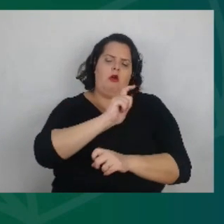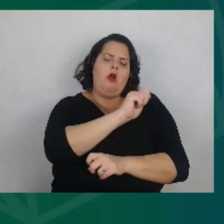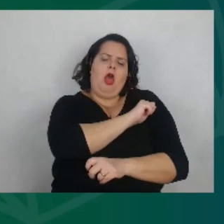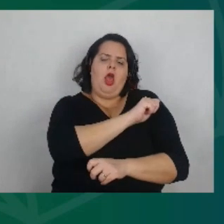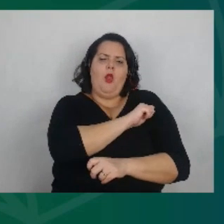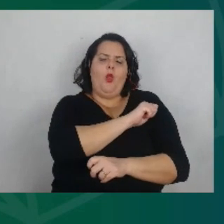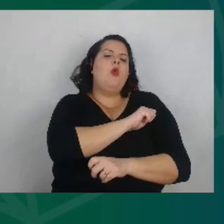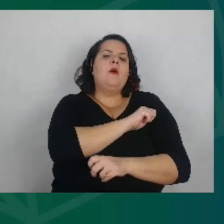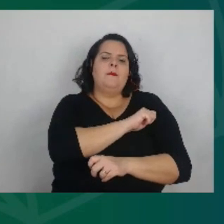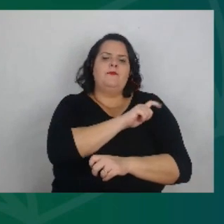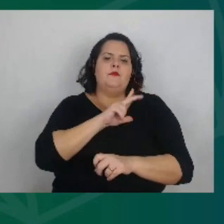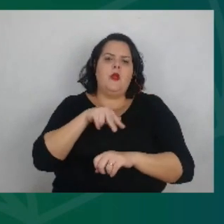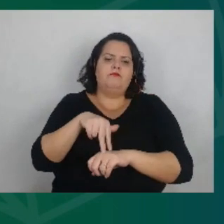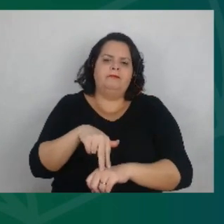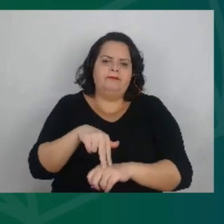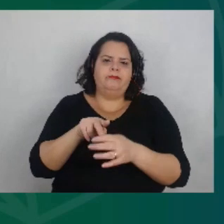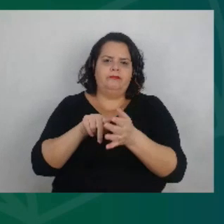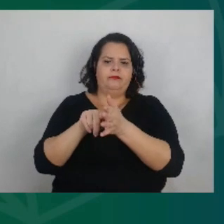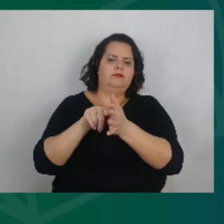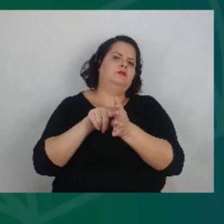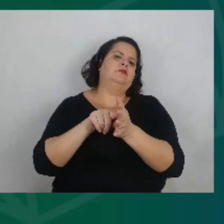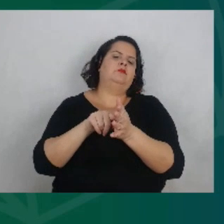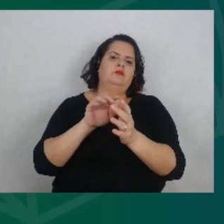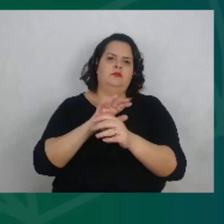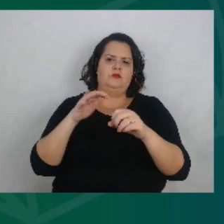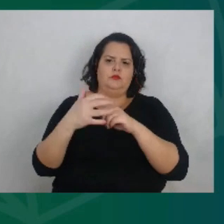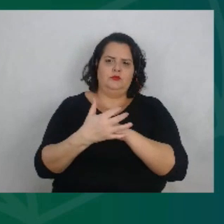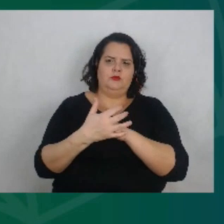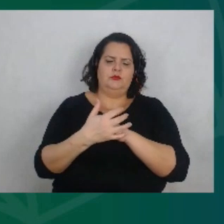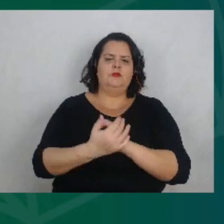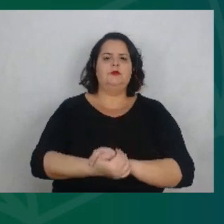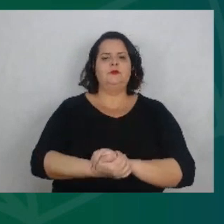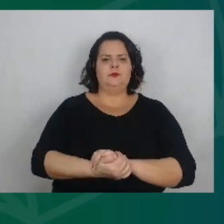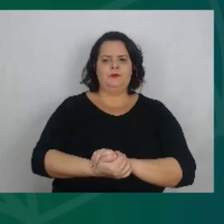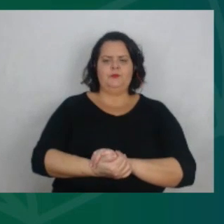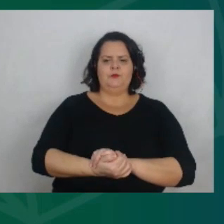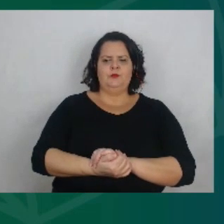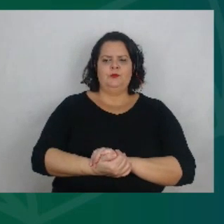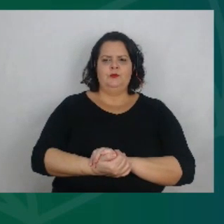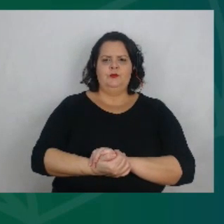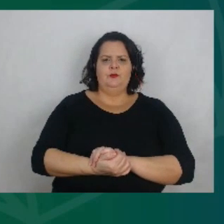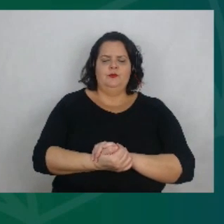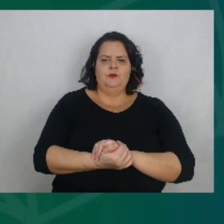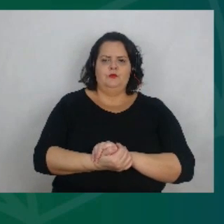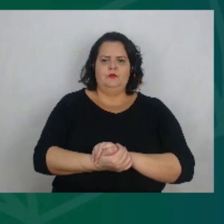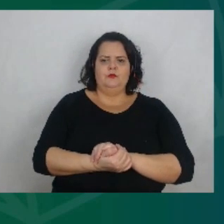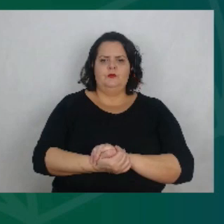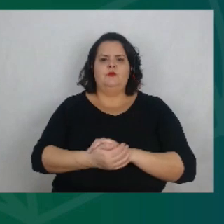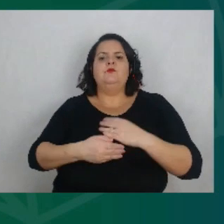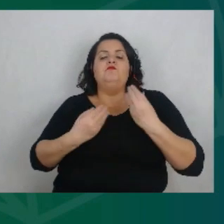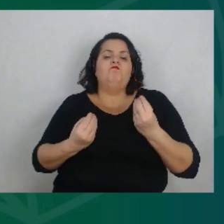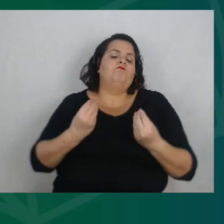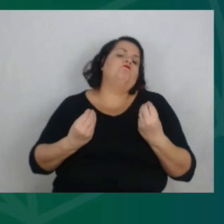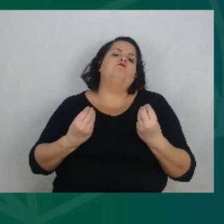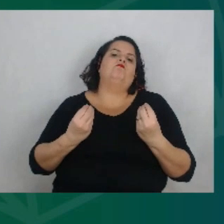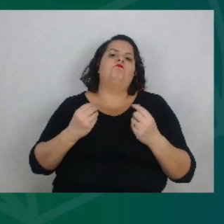participando desta pesquisa para o coronavírus 19. Próxima. E qual a importância de